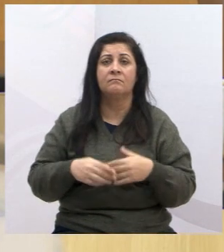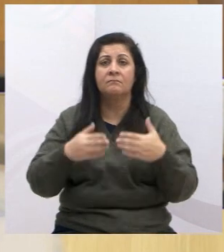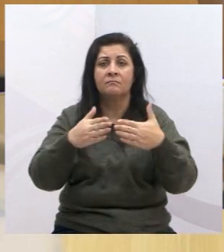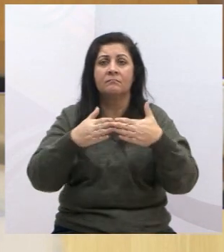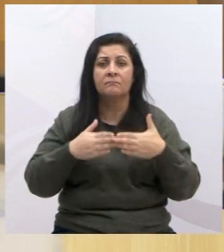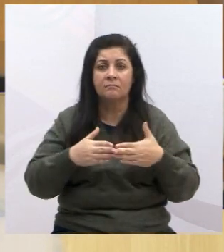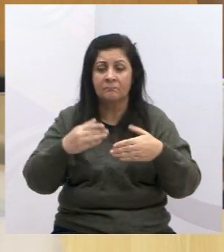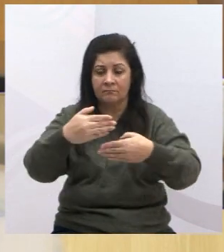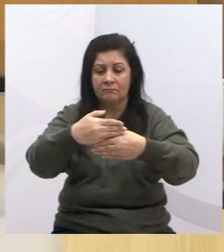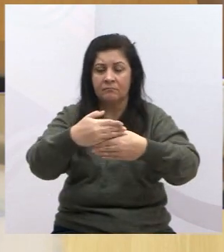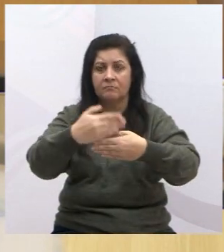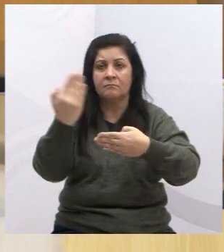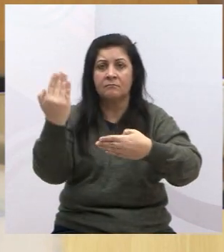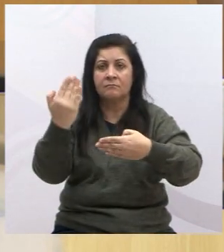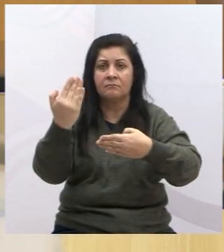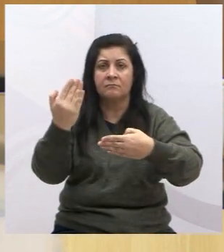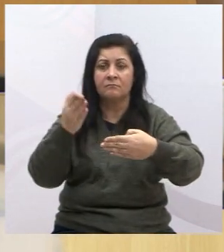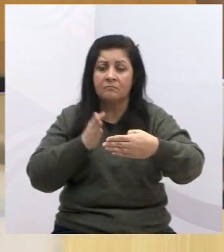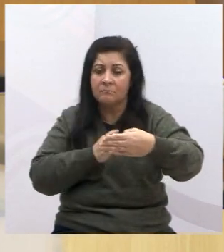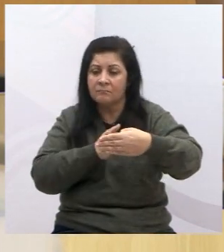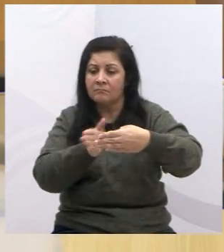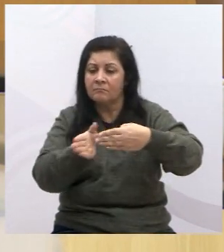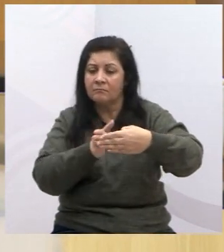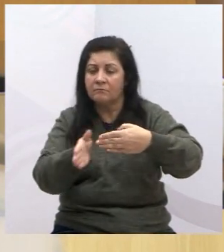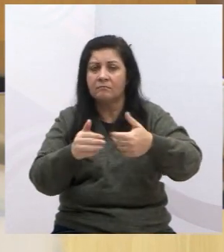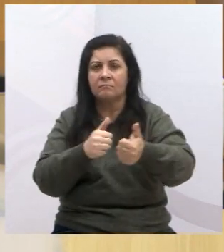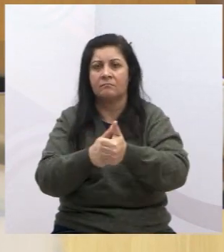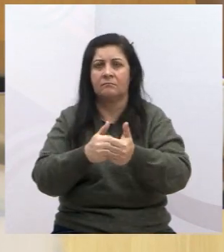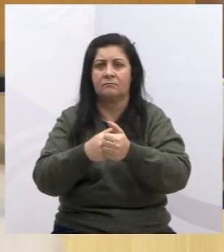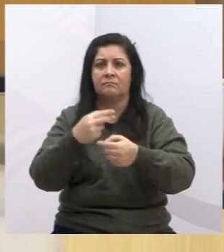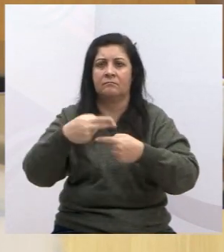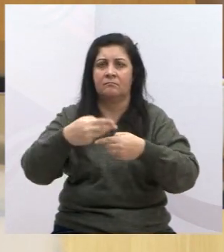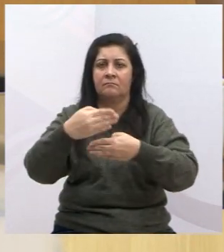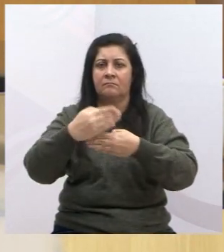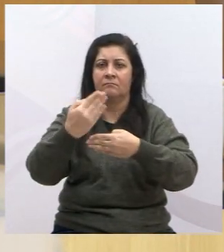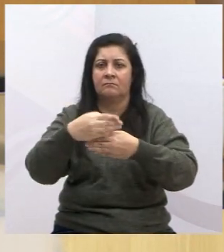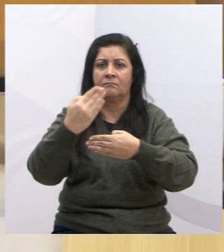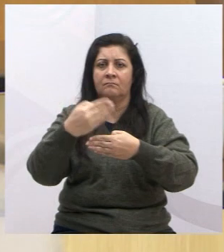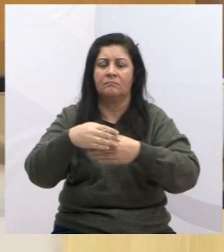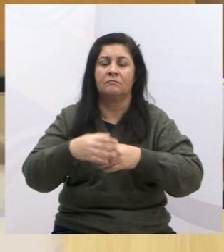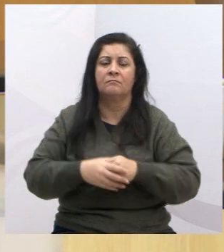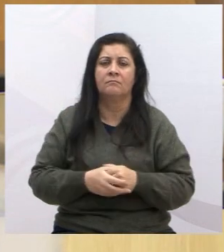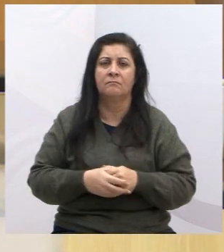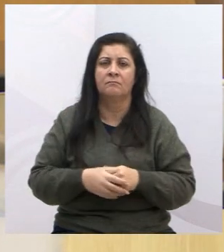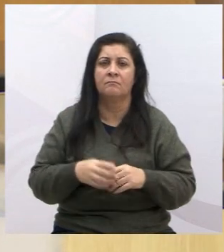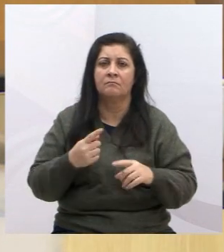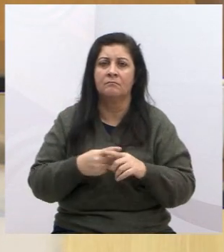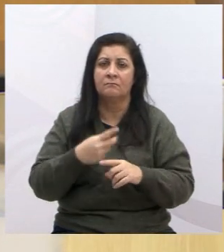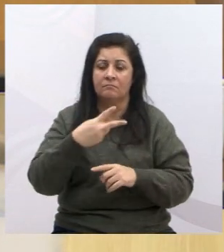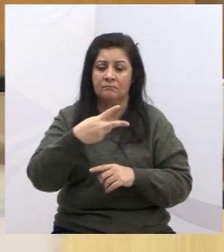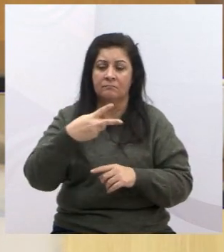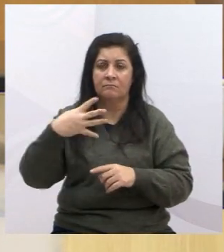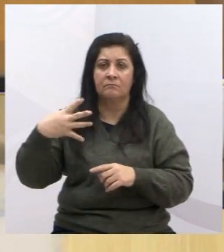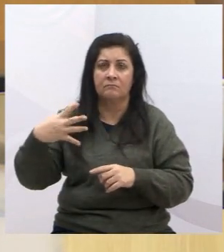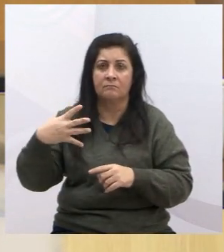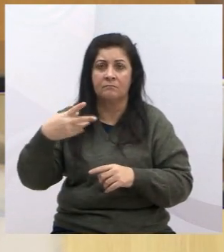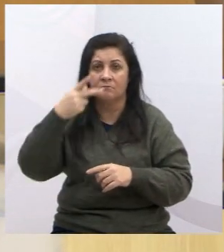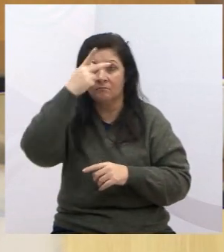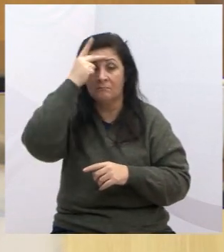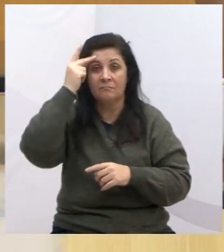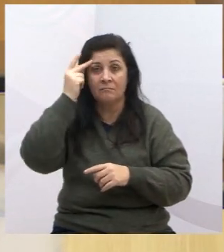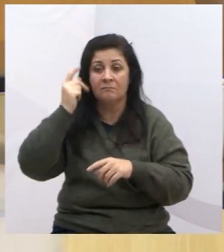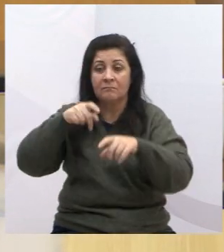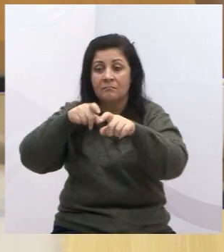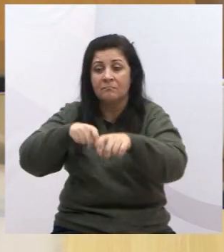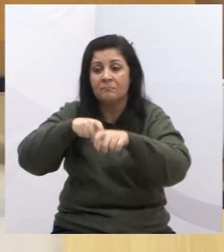solicitaram a abertura do referido acesso próximo ao pedágio. Tratam-se de 24 trabalhadores que plantam